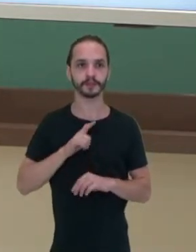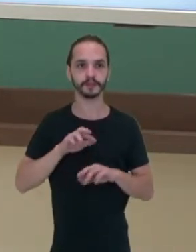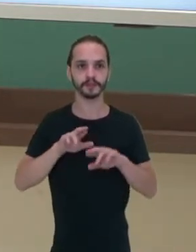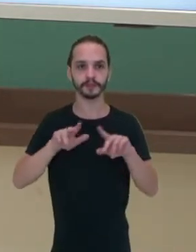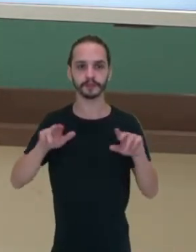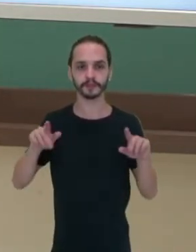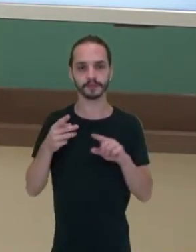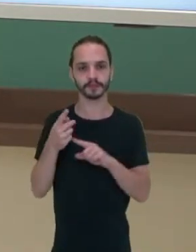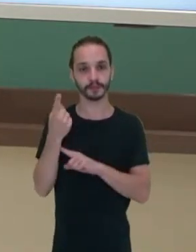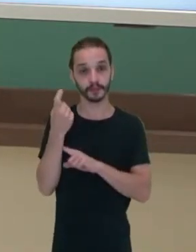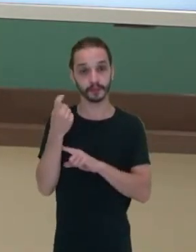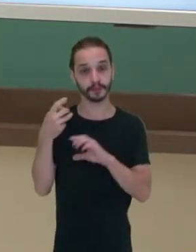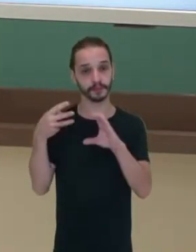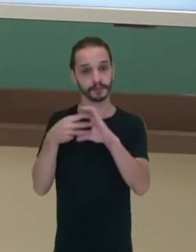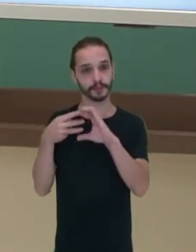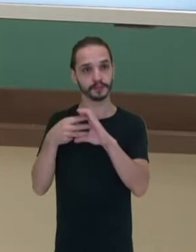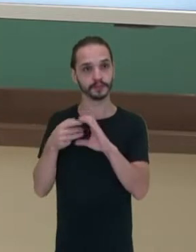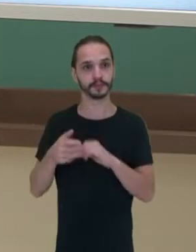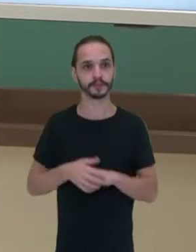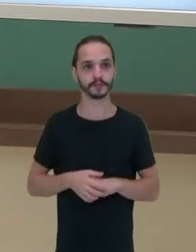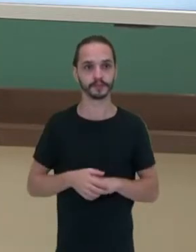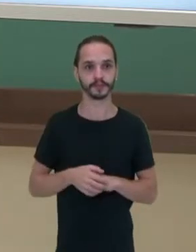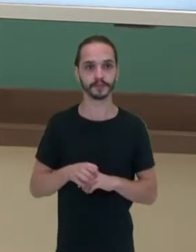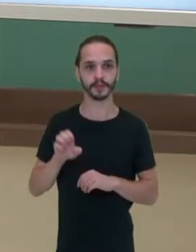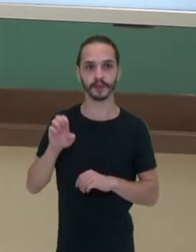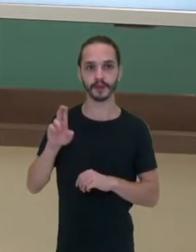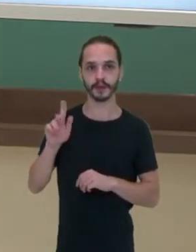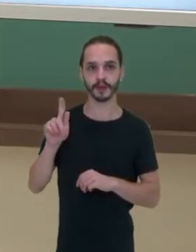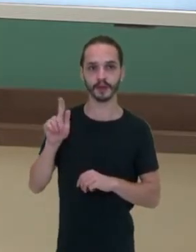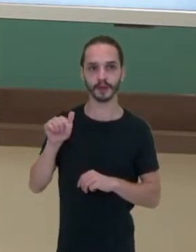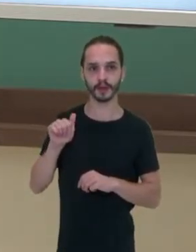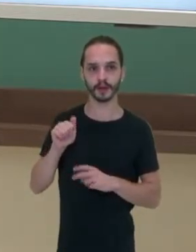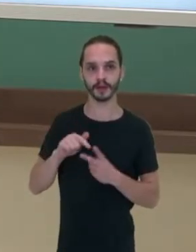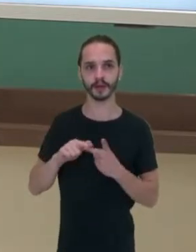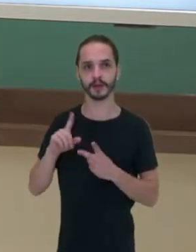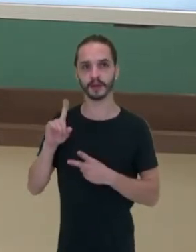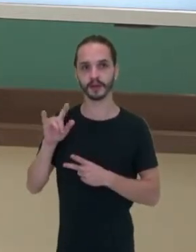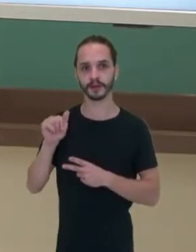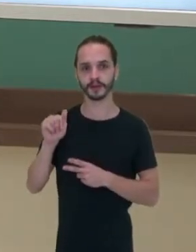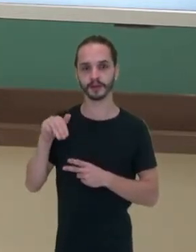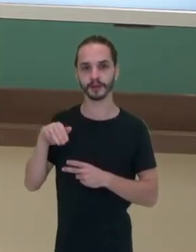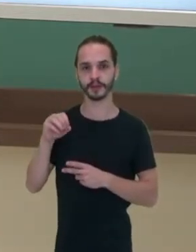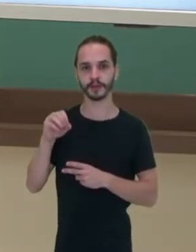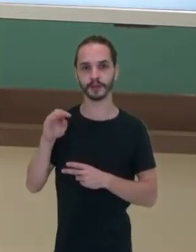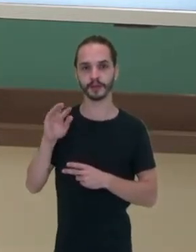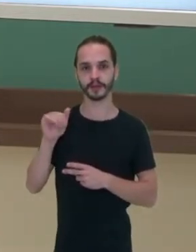unicelulares são as euglenas, as diatomáceas,